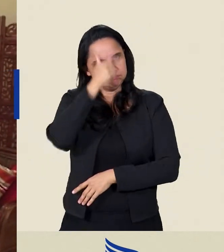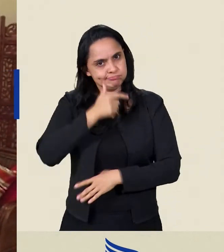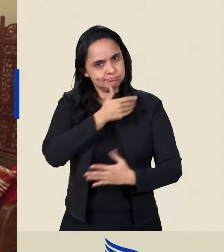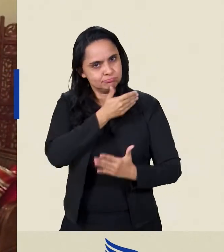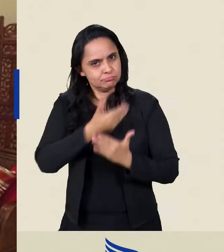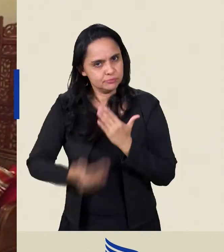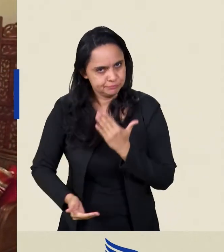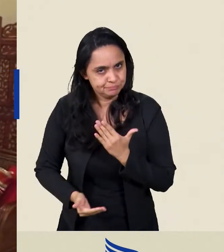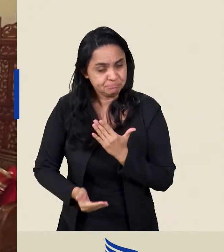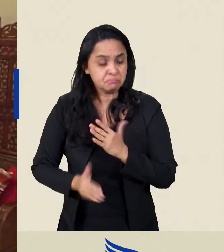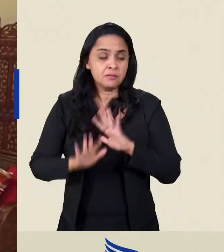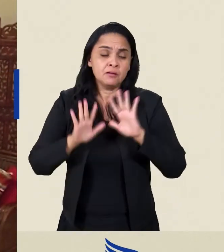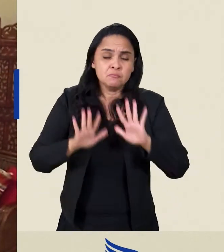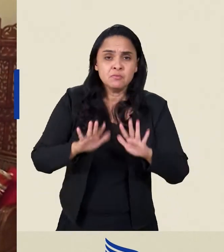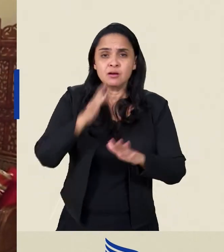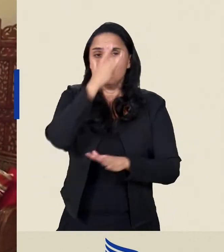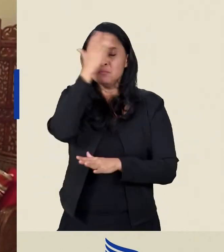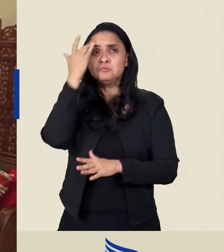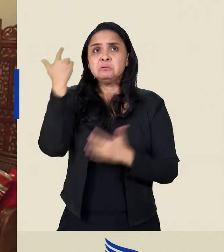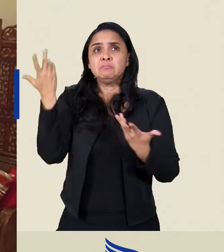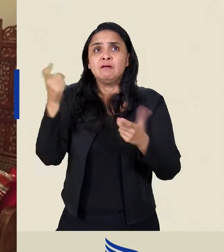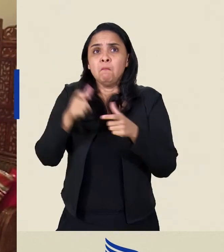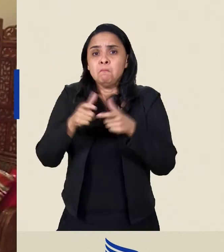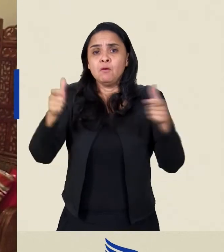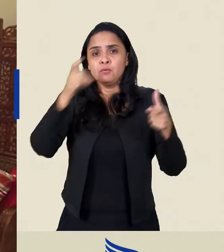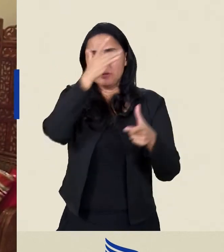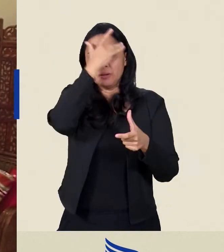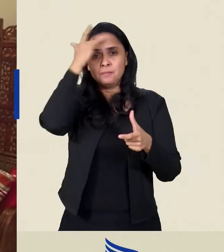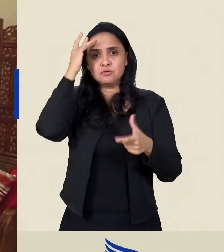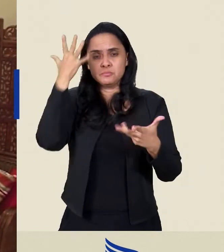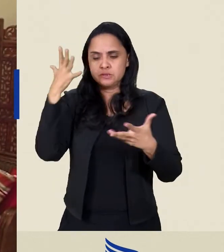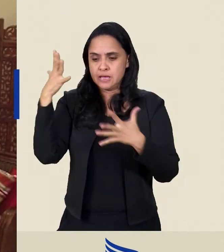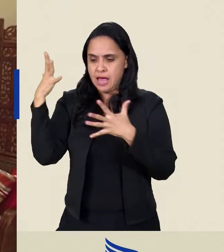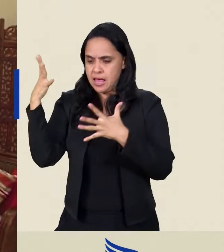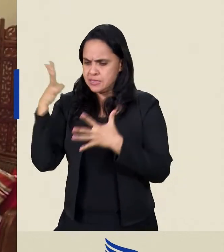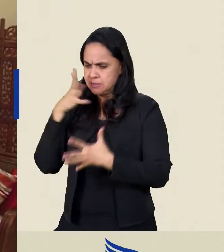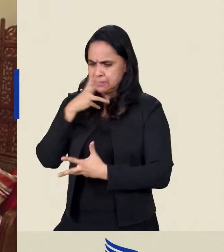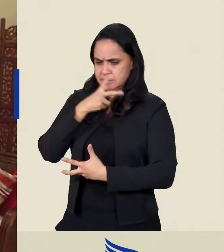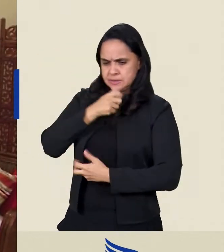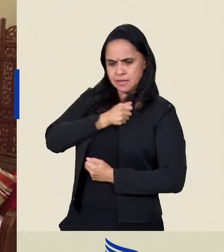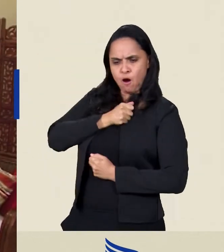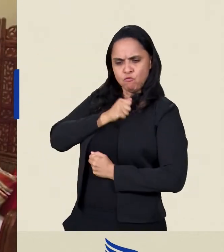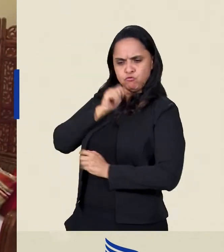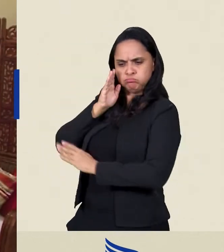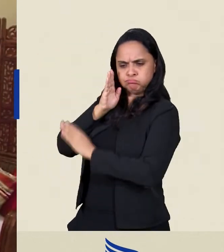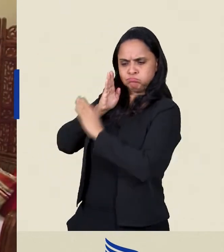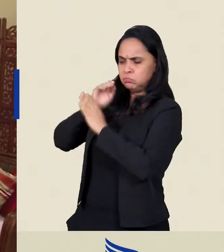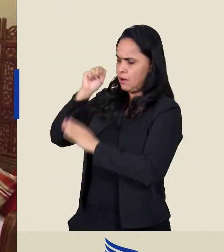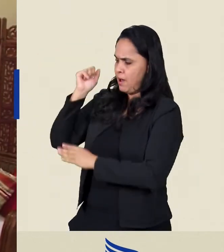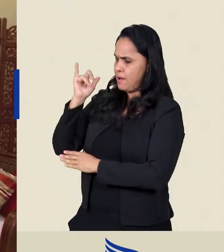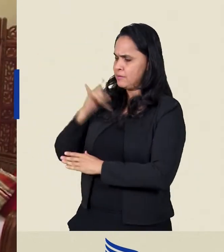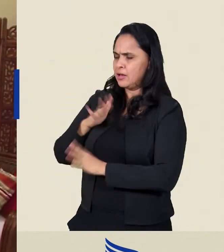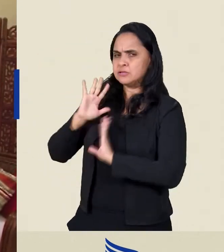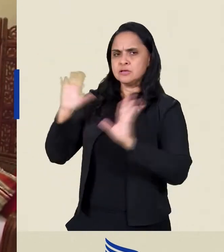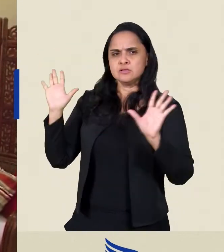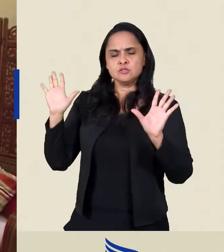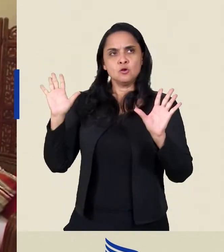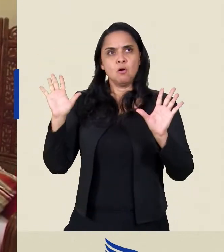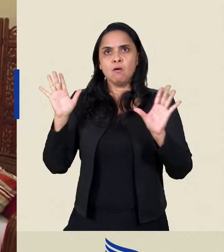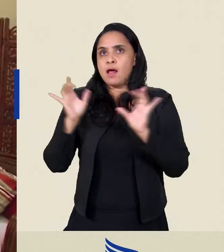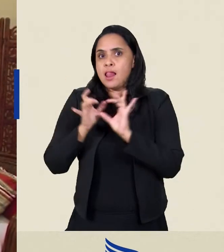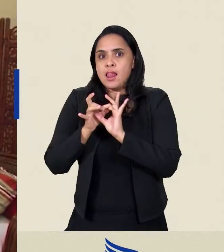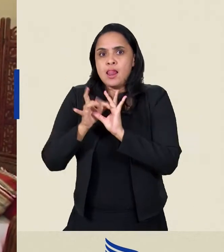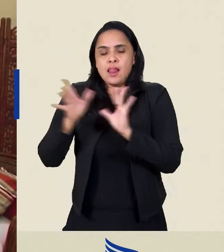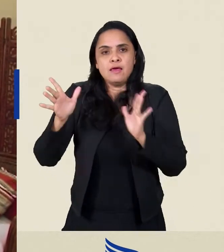pensam que ser salvo pela graça é ficar livre apenas da condenação. Ao passo